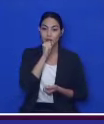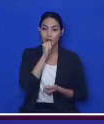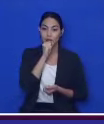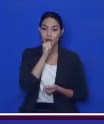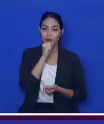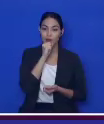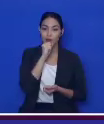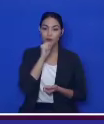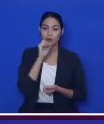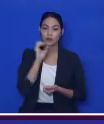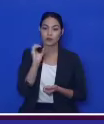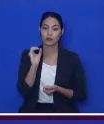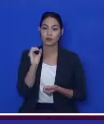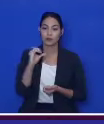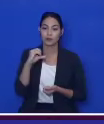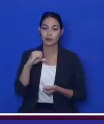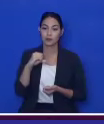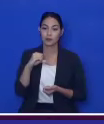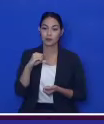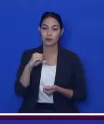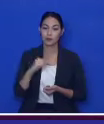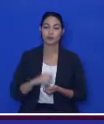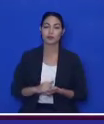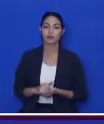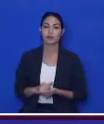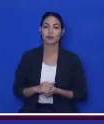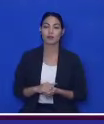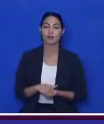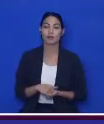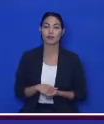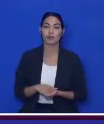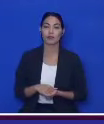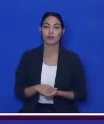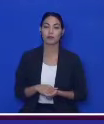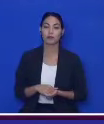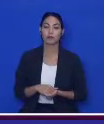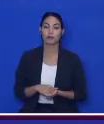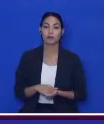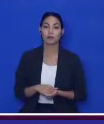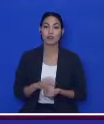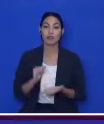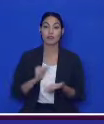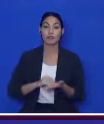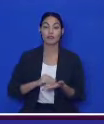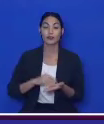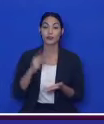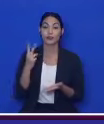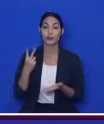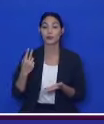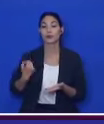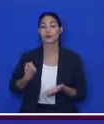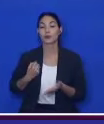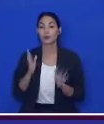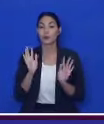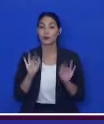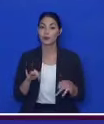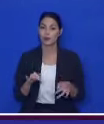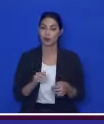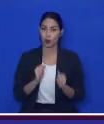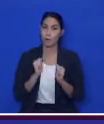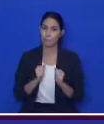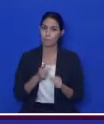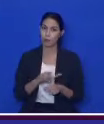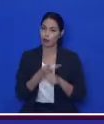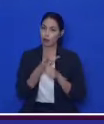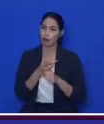laranja, número 09. Laranja 09. Foram sorteados 3 números, faltam 2. Você ainda tem